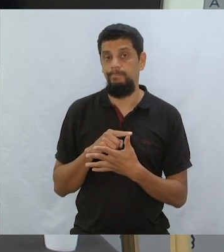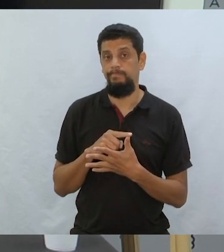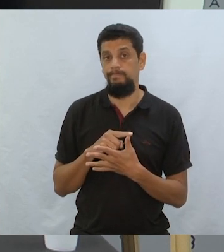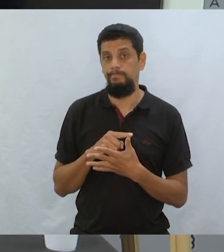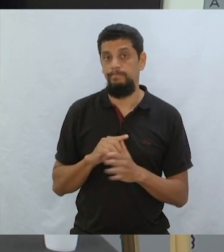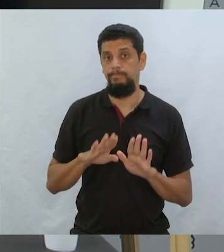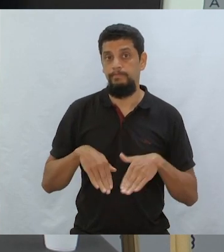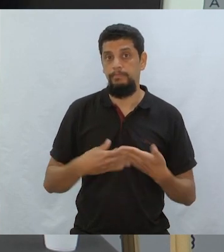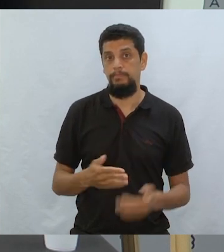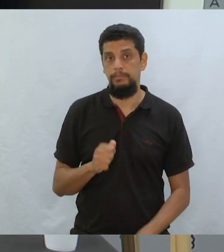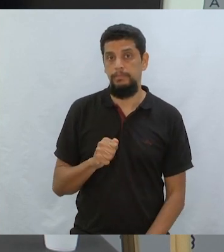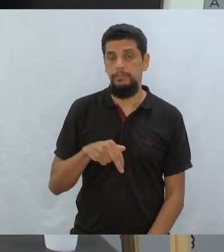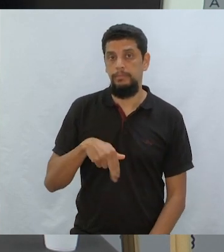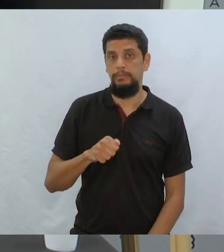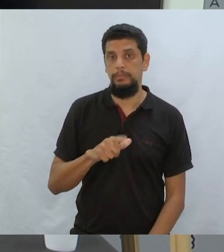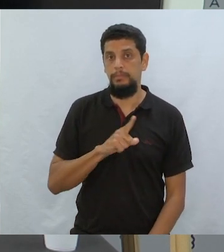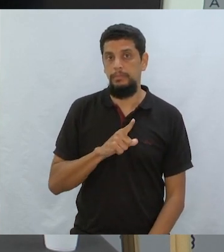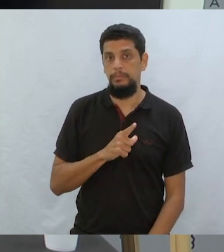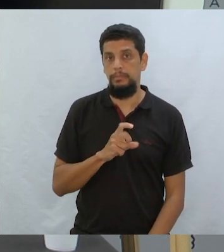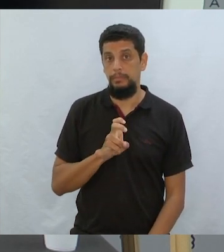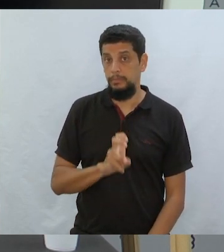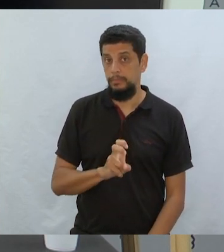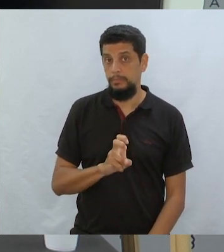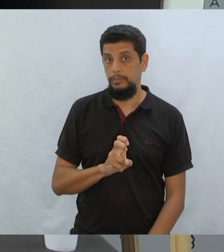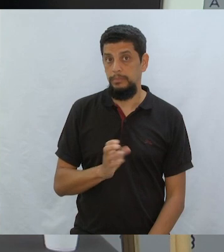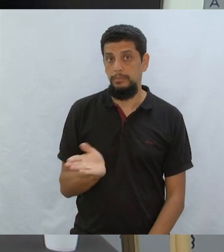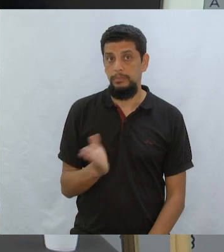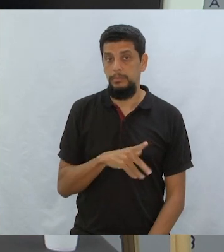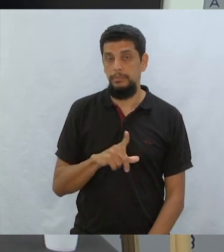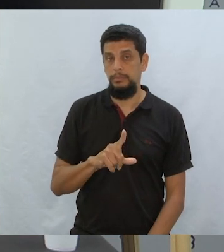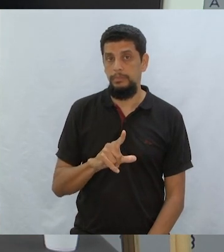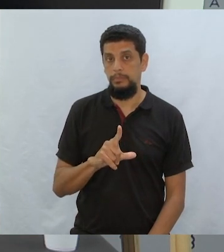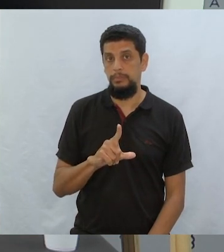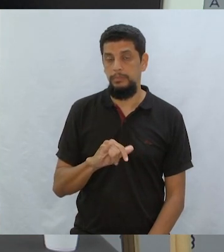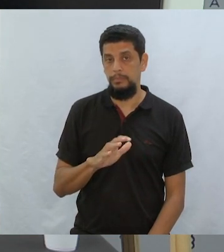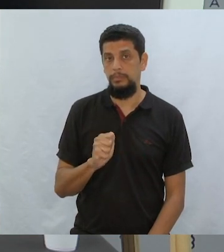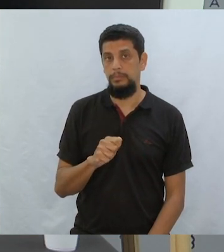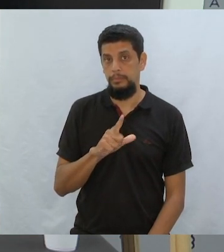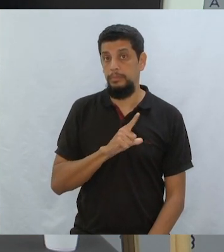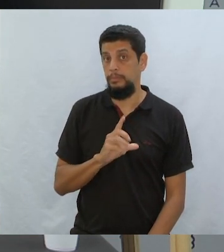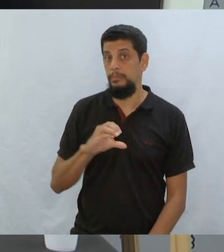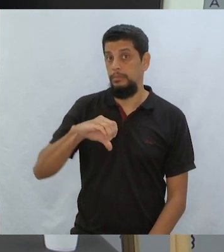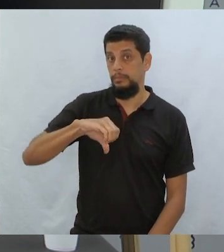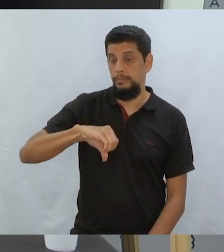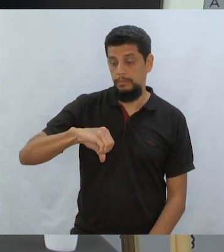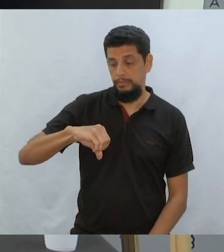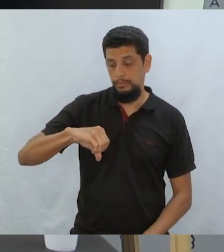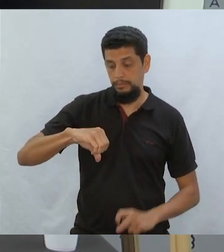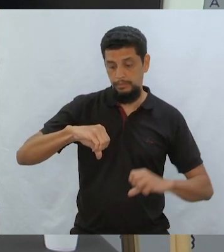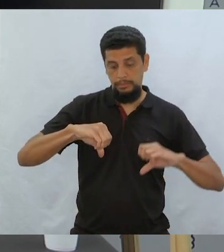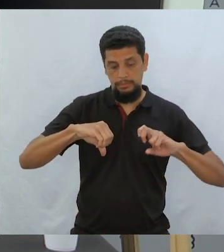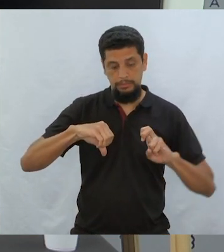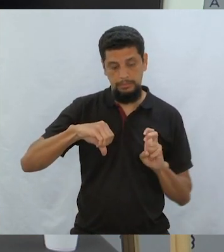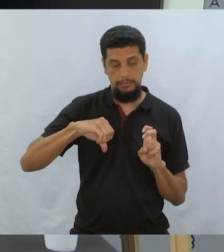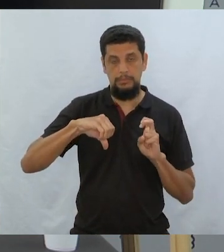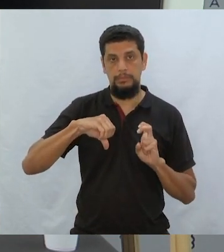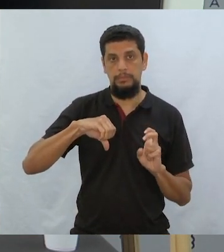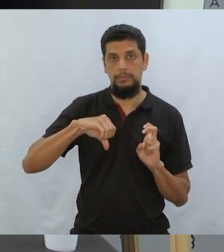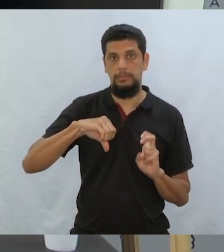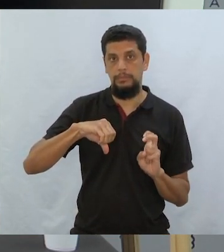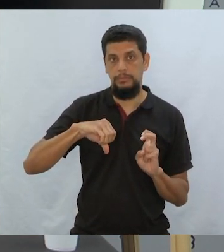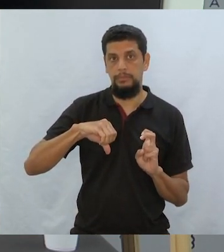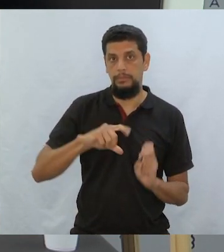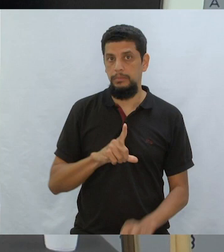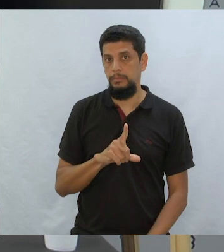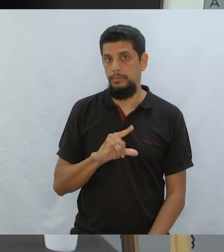1, 2, 3, 4, 5. Então, a Ana tem 5 lápis de cor. E a Lia tem 9, ó. Olha a quantidade. Dá para